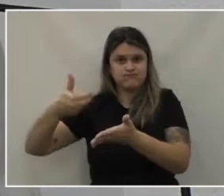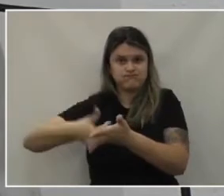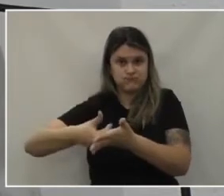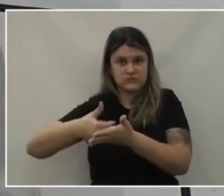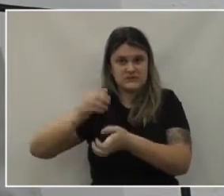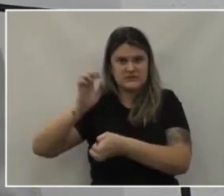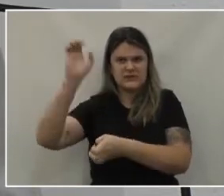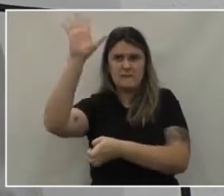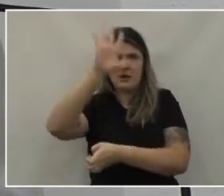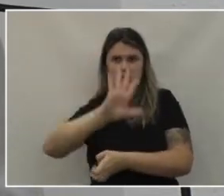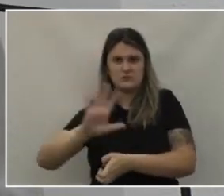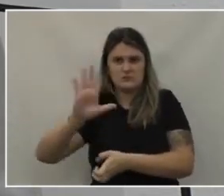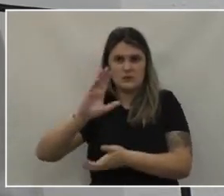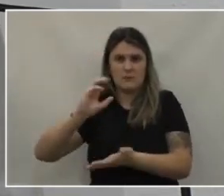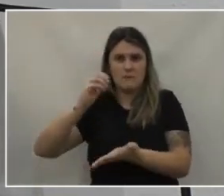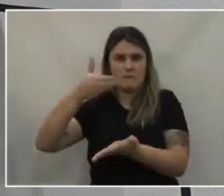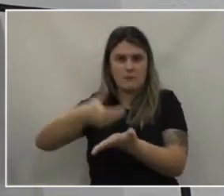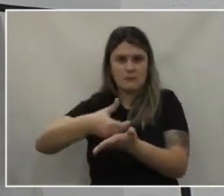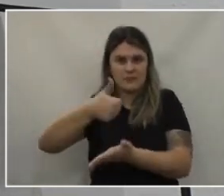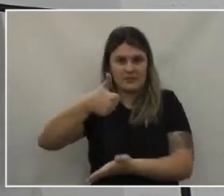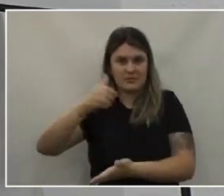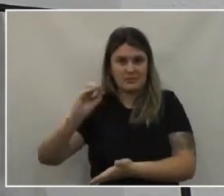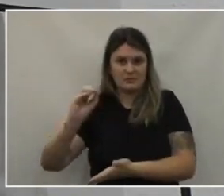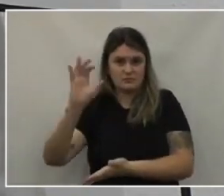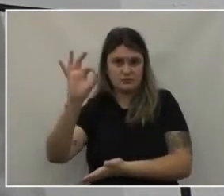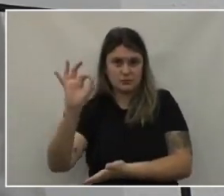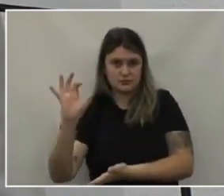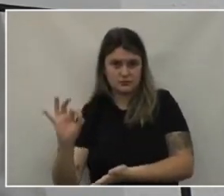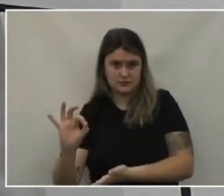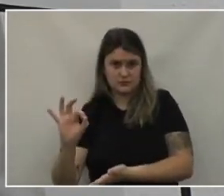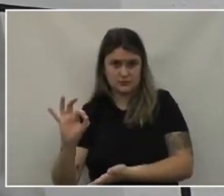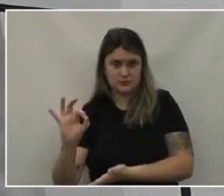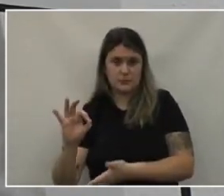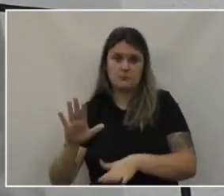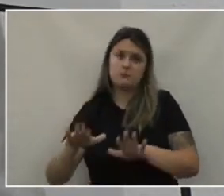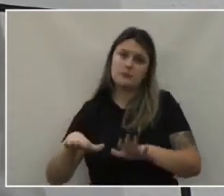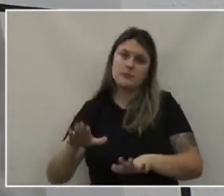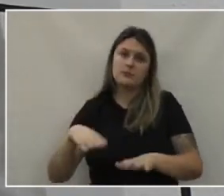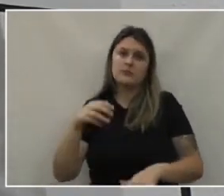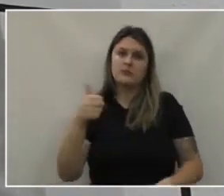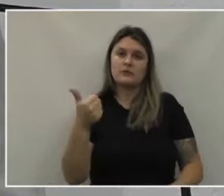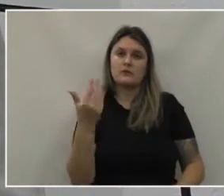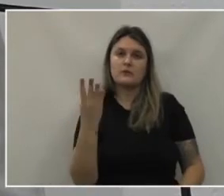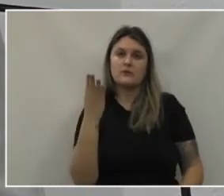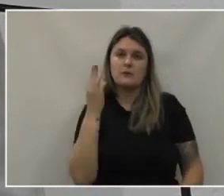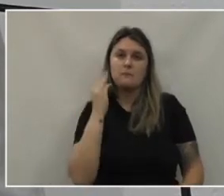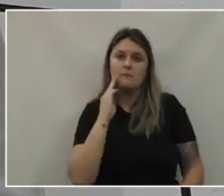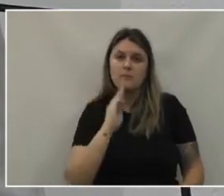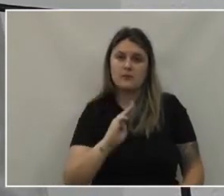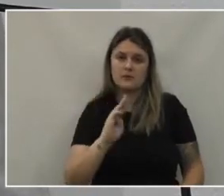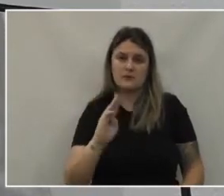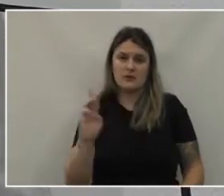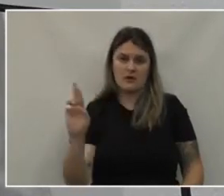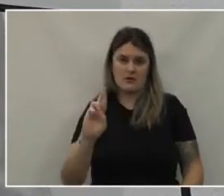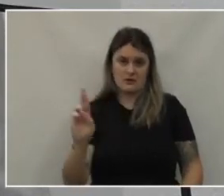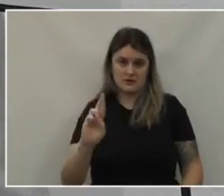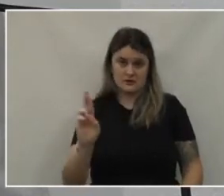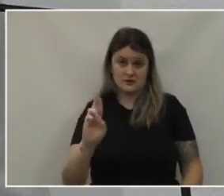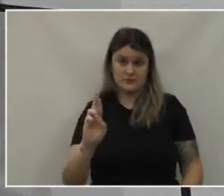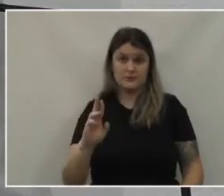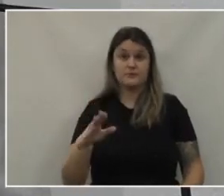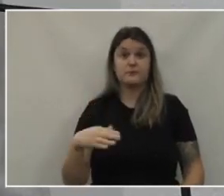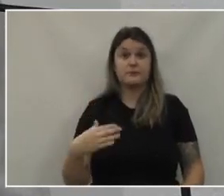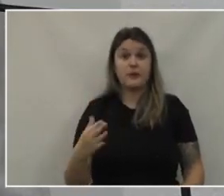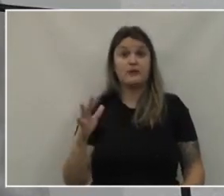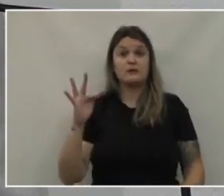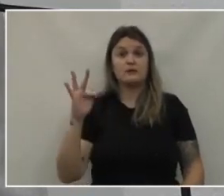hoje 10% do fundo, será de cerca de 14 bilhões. O